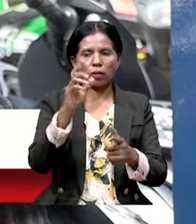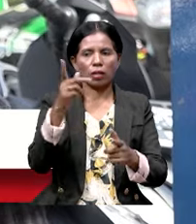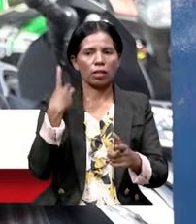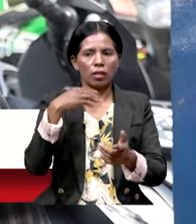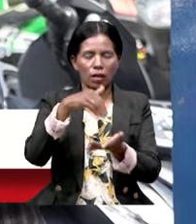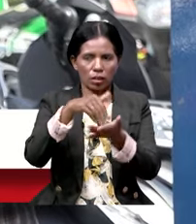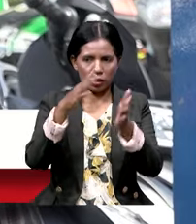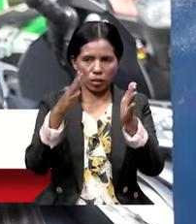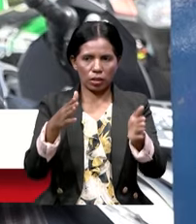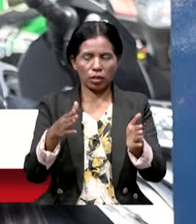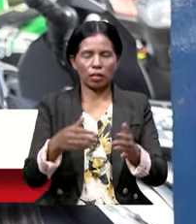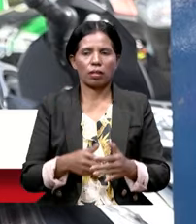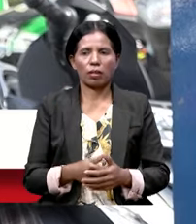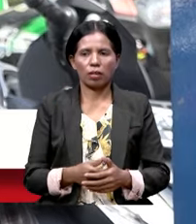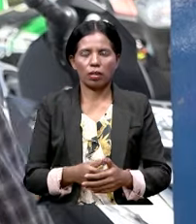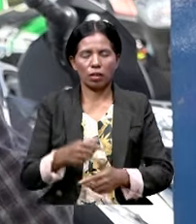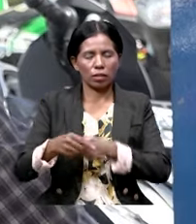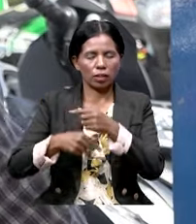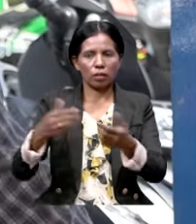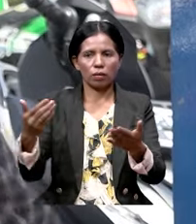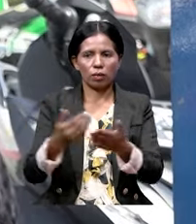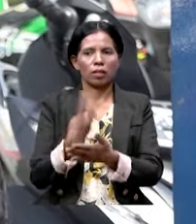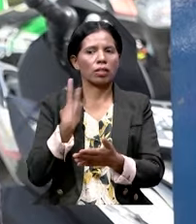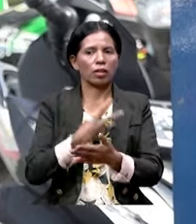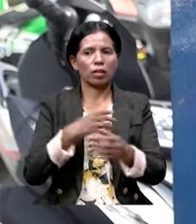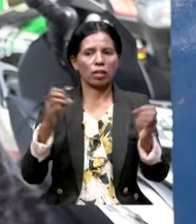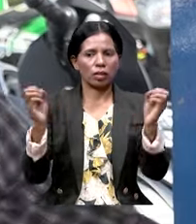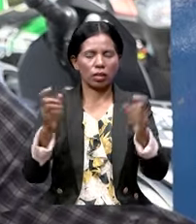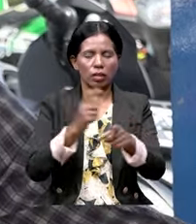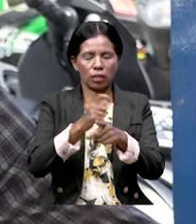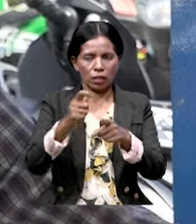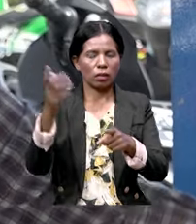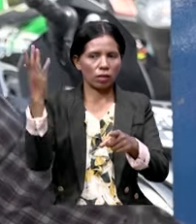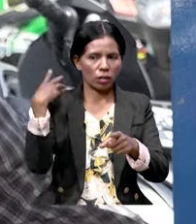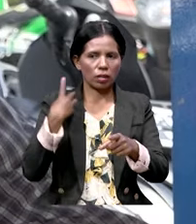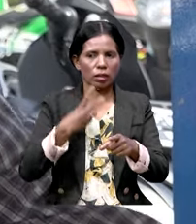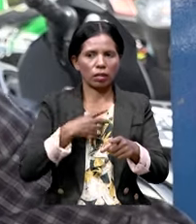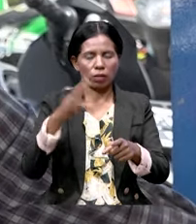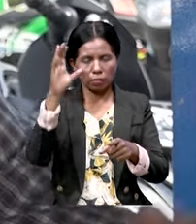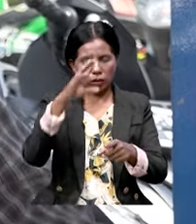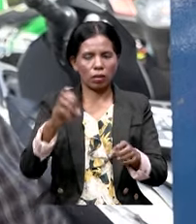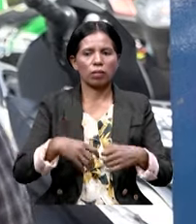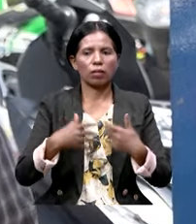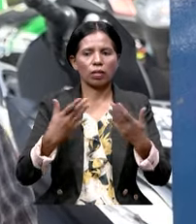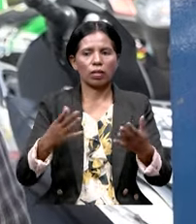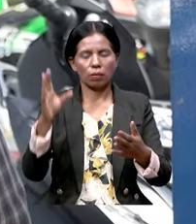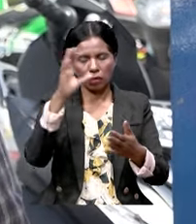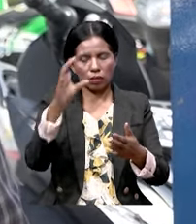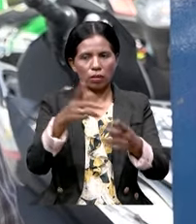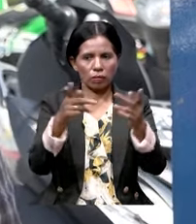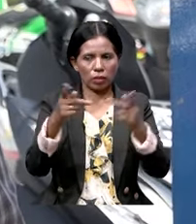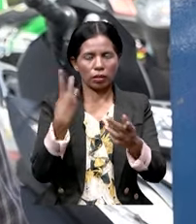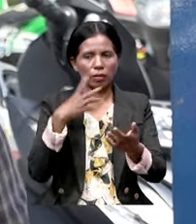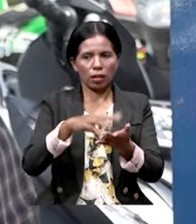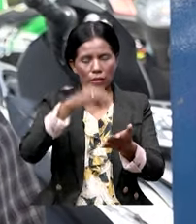udar restoranti sira da zero sanfo maskit la hetan parti kotuk nian mai fale hoin ita tengi serbu kamius bele buka fale sentru balu ita bele